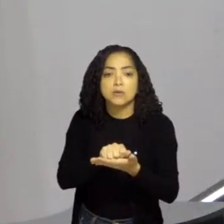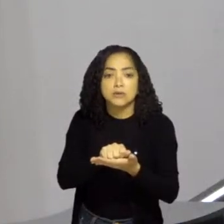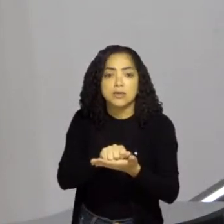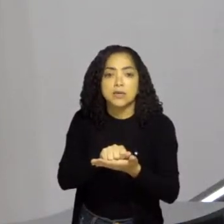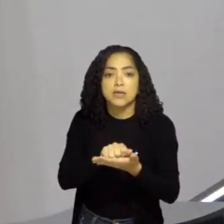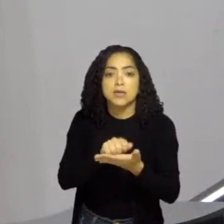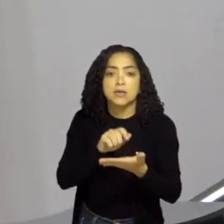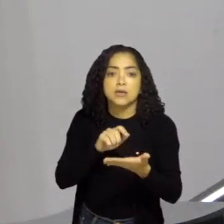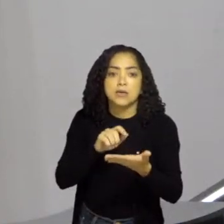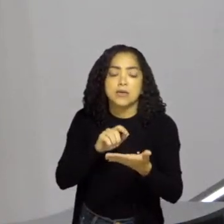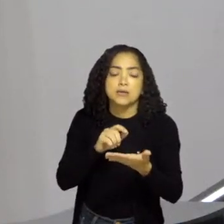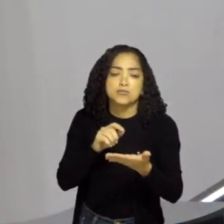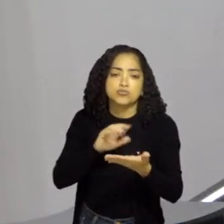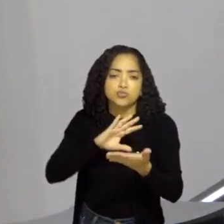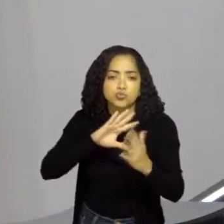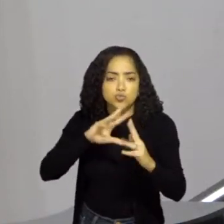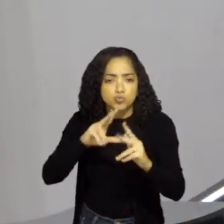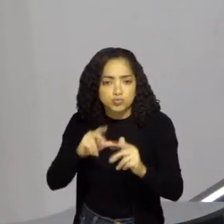por equipes